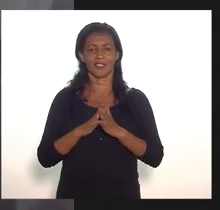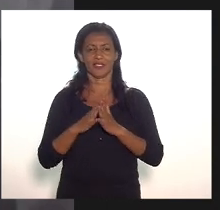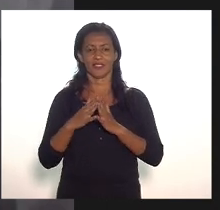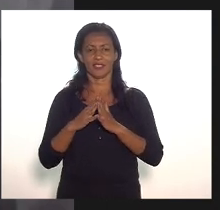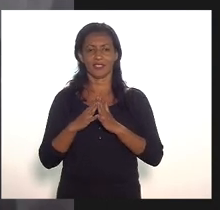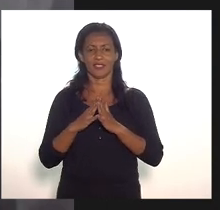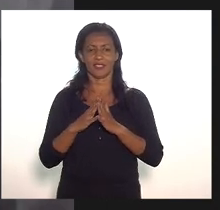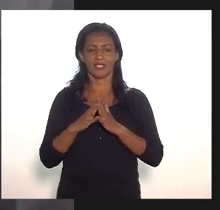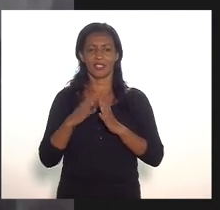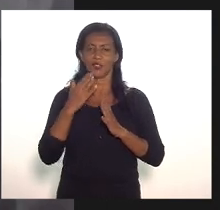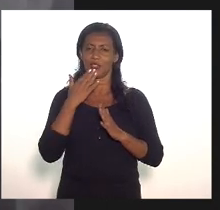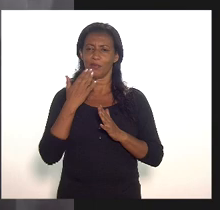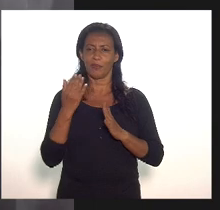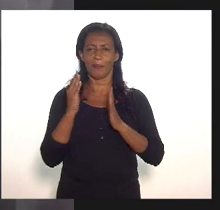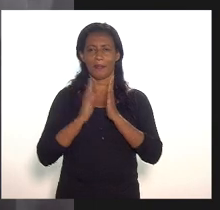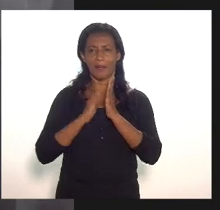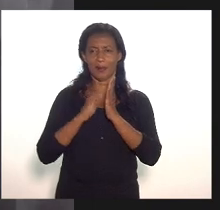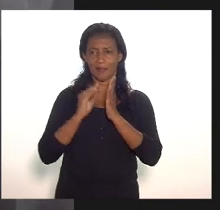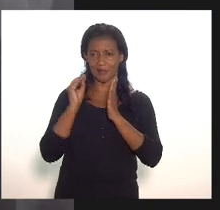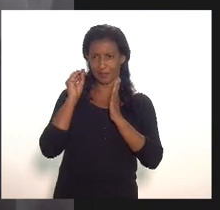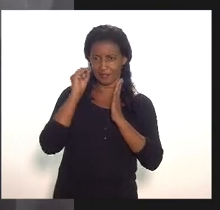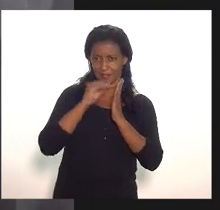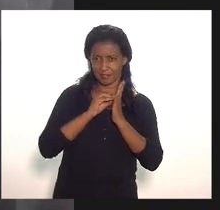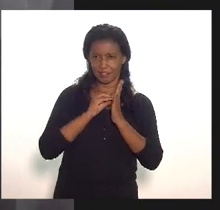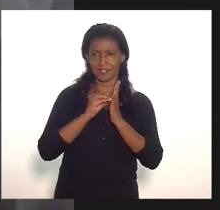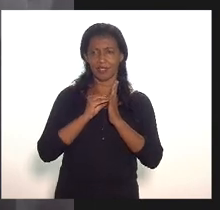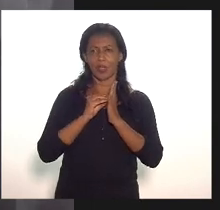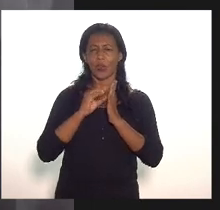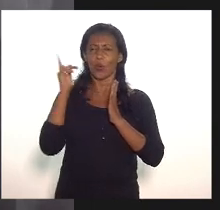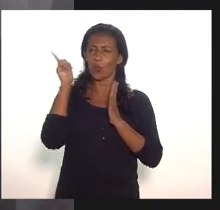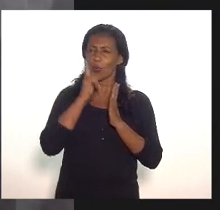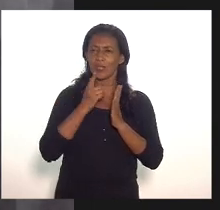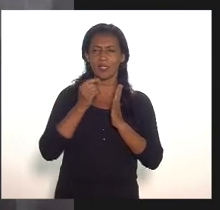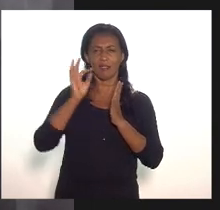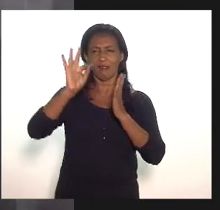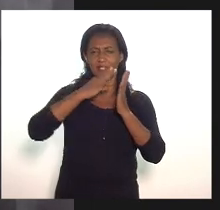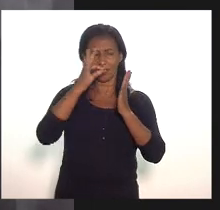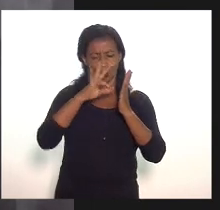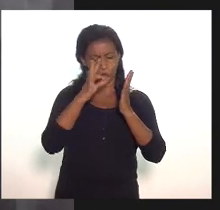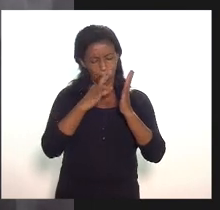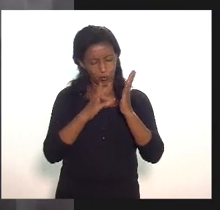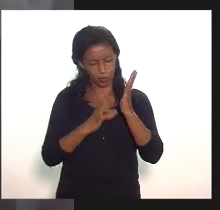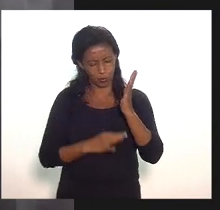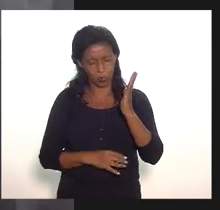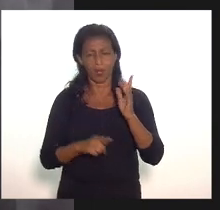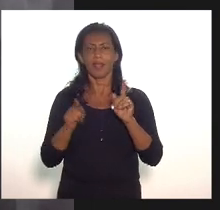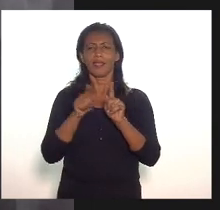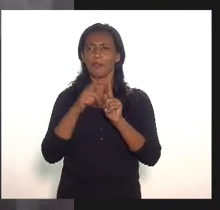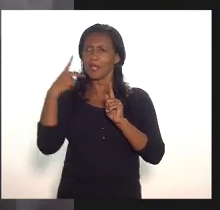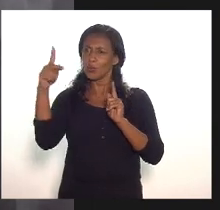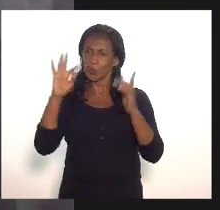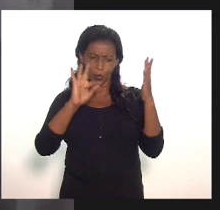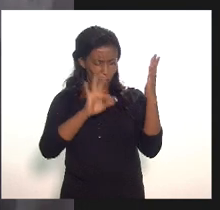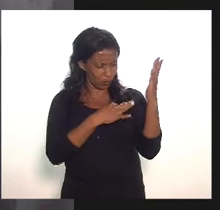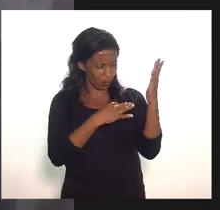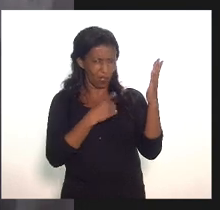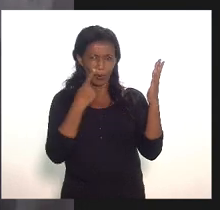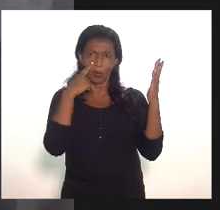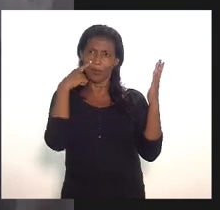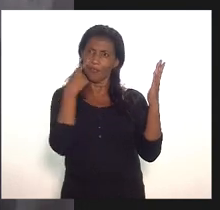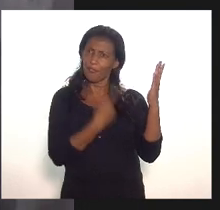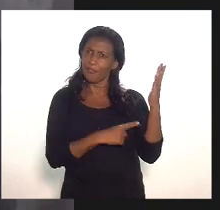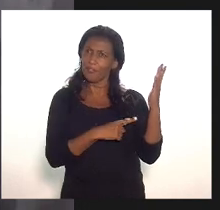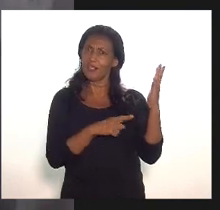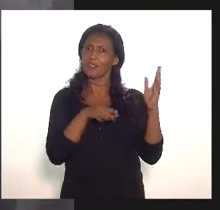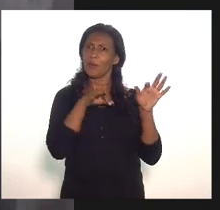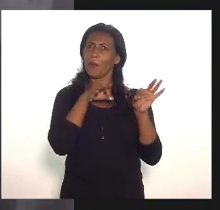feito uma indicação parlamentar, conseguimos pegar várias assinaturas, inclusive da senhora, e quando vimos, a senhora tinha